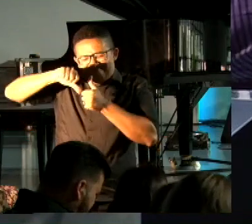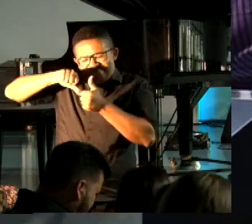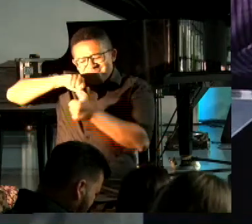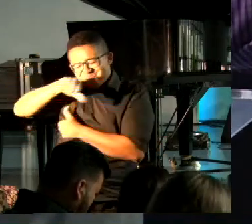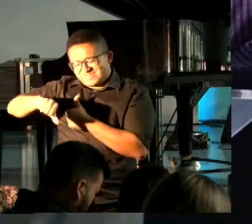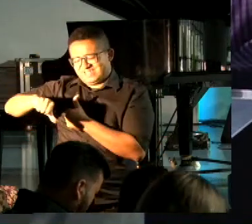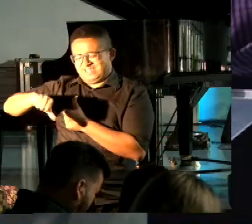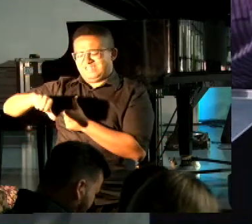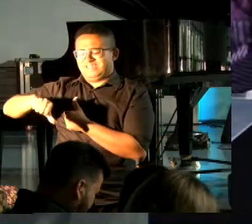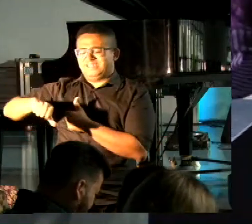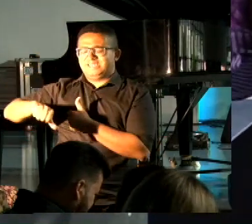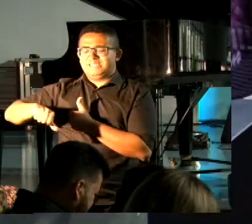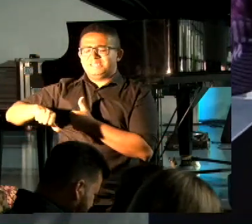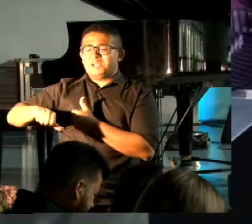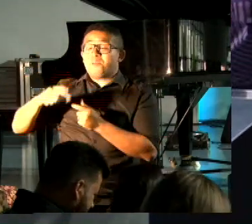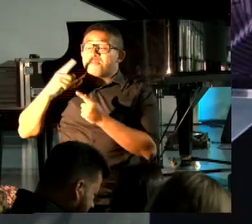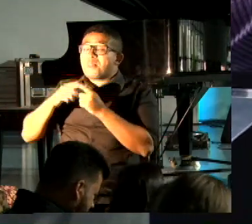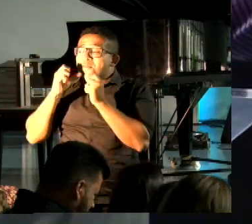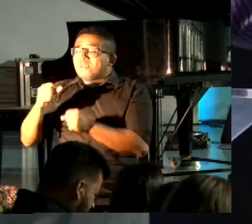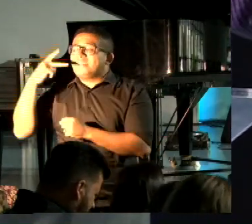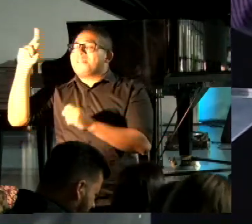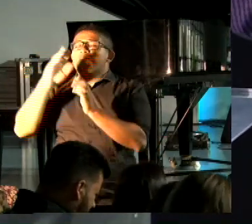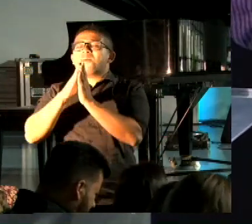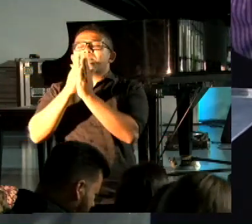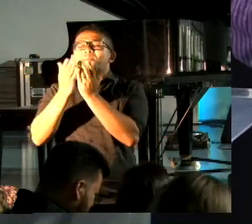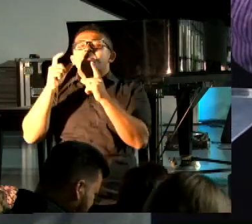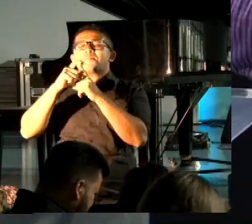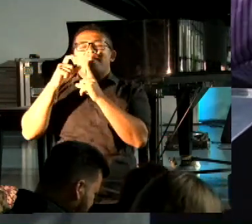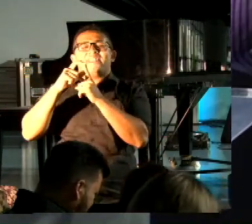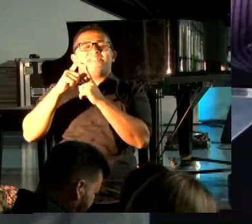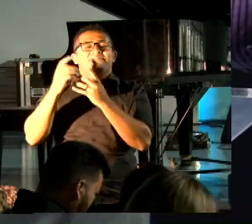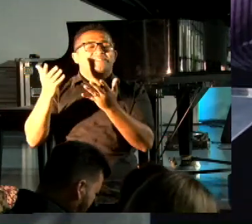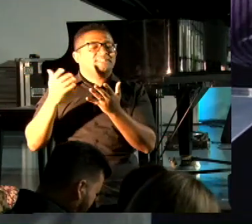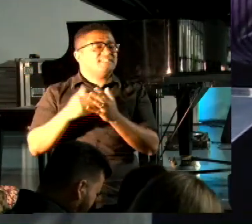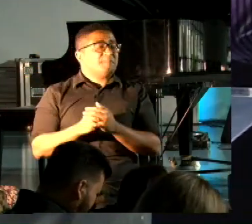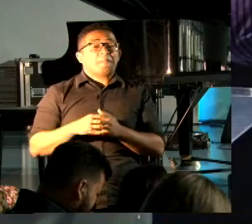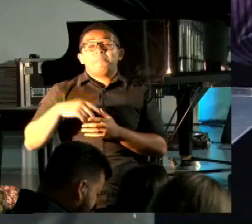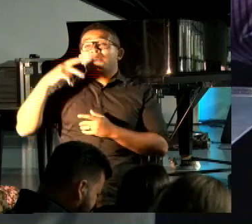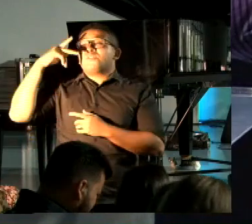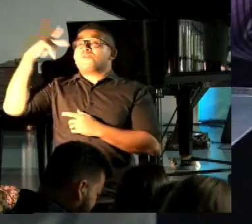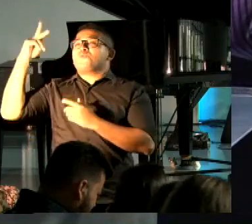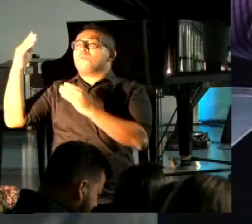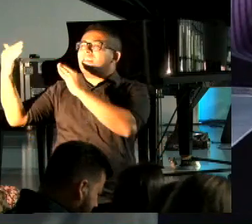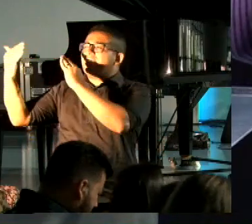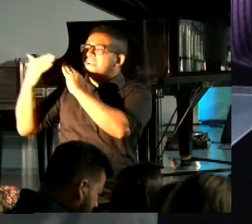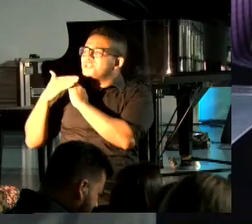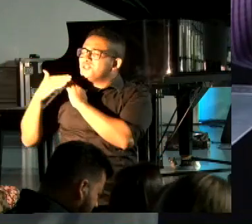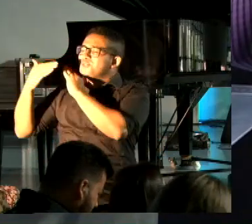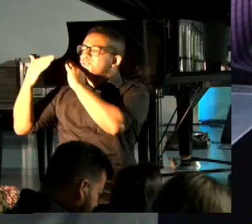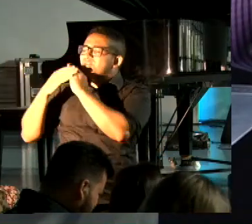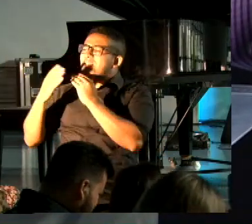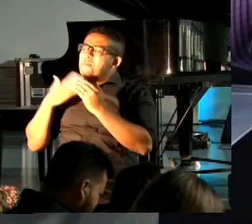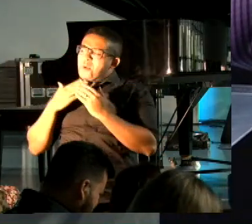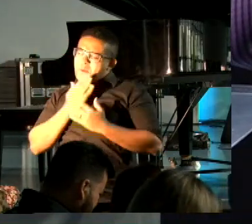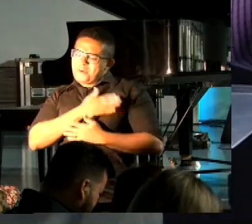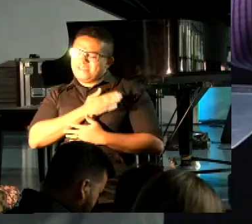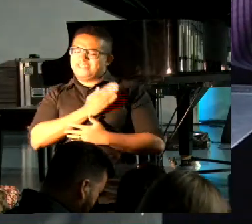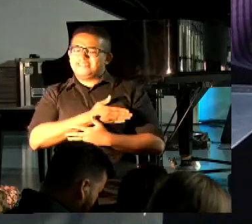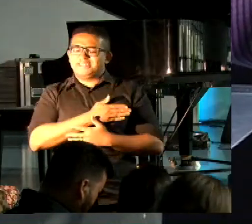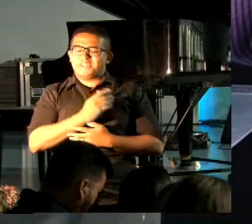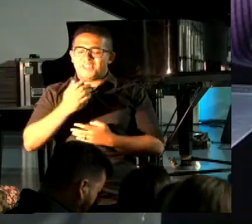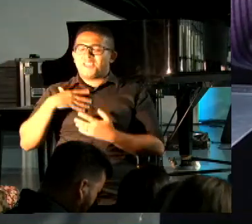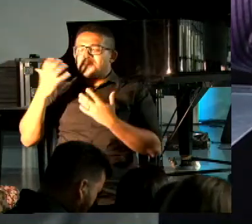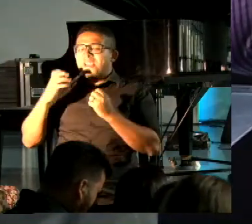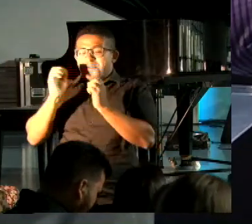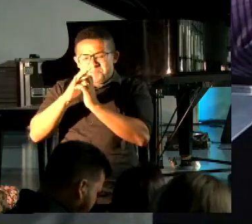transformada pelo poder da tua palavra, pela tua intercessão dentro de mim. Eu